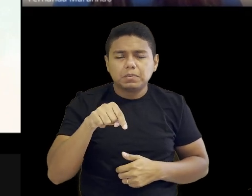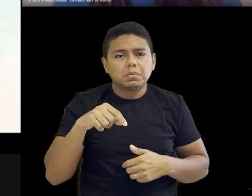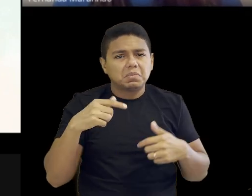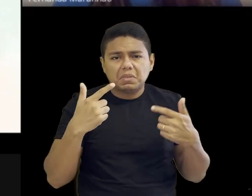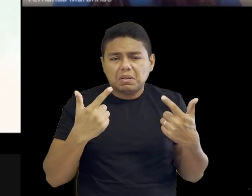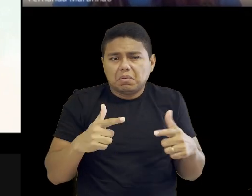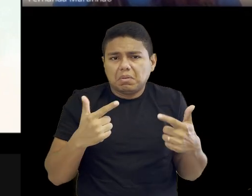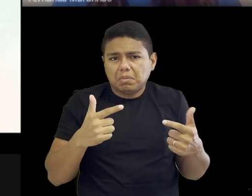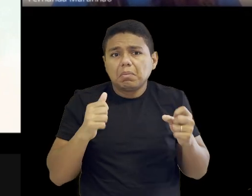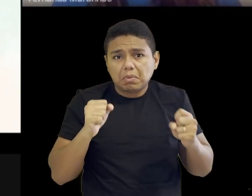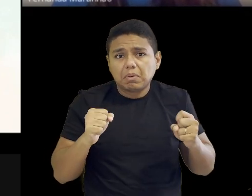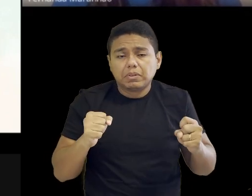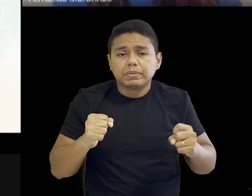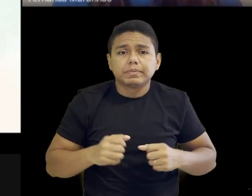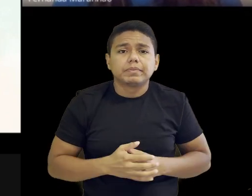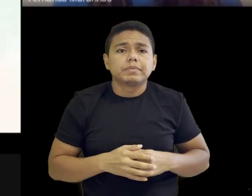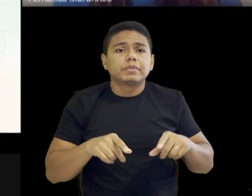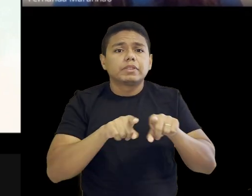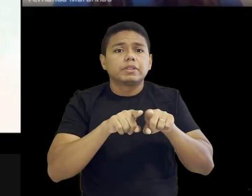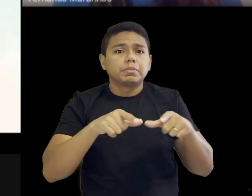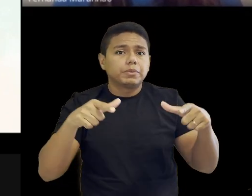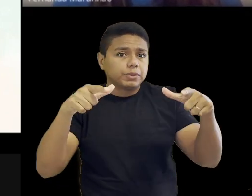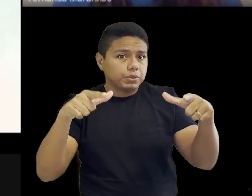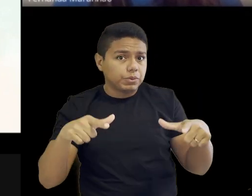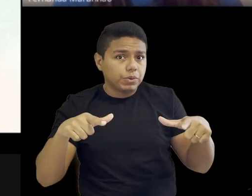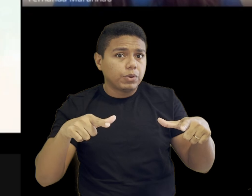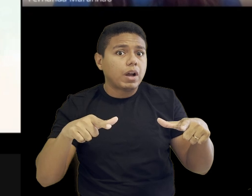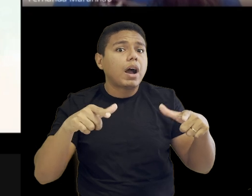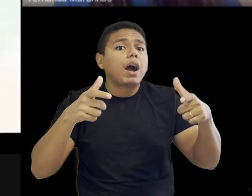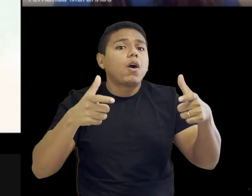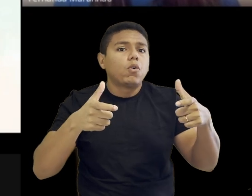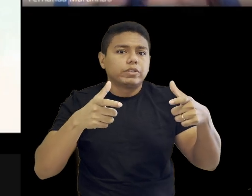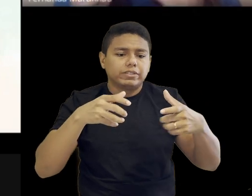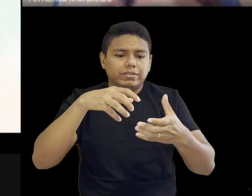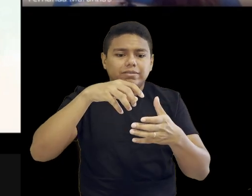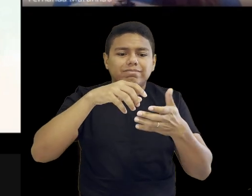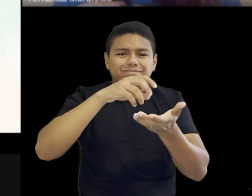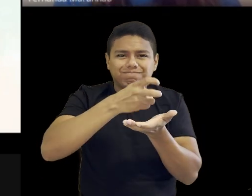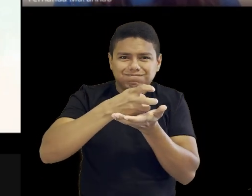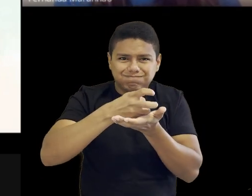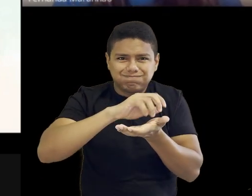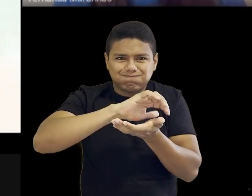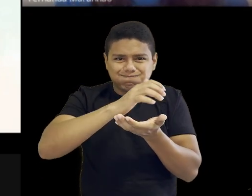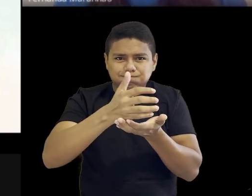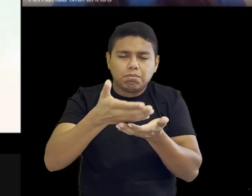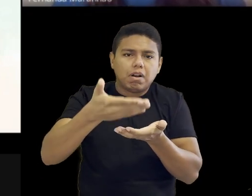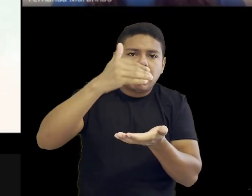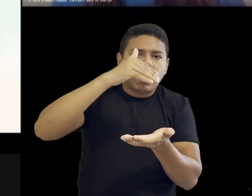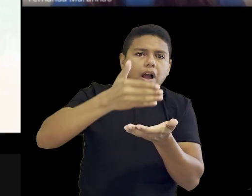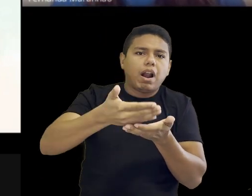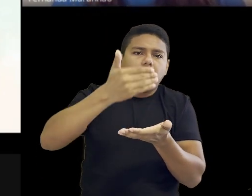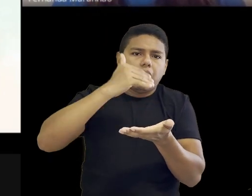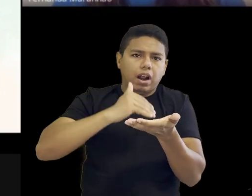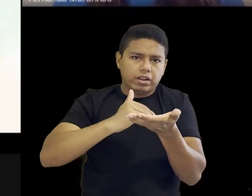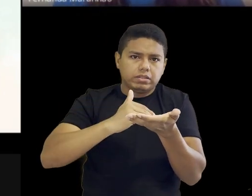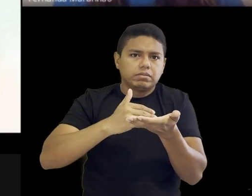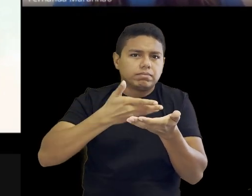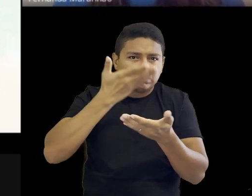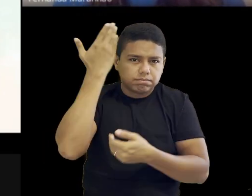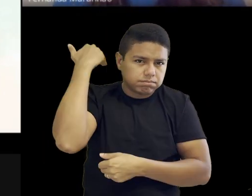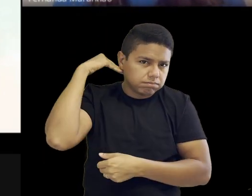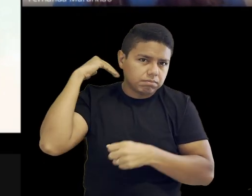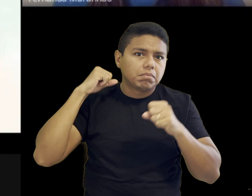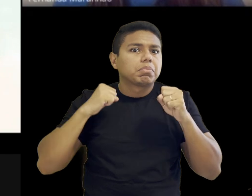sanguíneo, tendo o aspecto anecoico, além de estar localizado normalmente atrás do saco gestacional. Eu trouxe